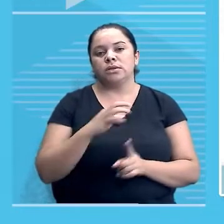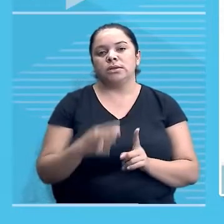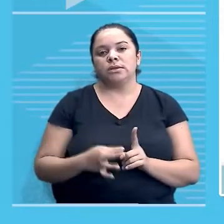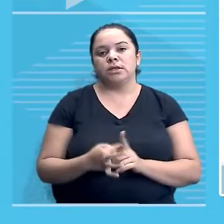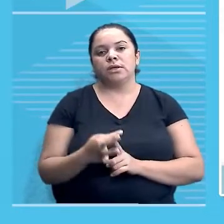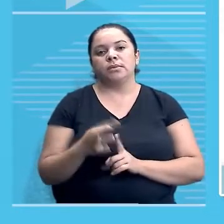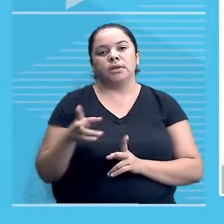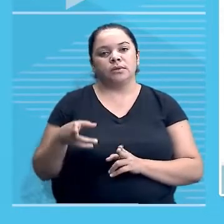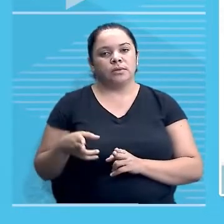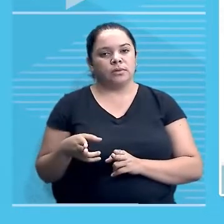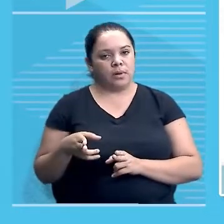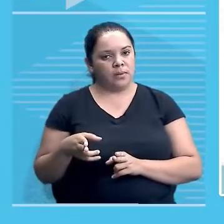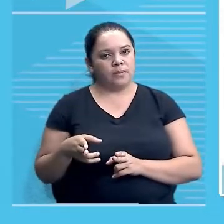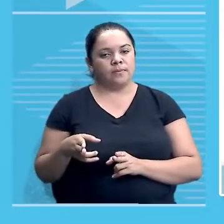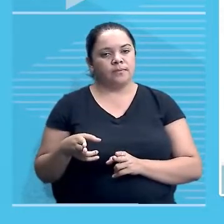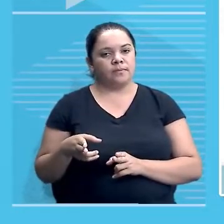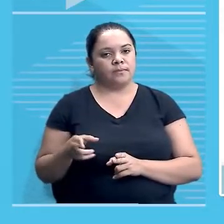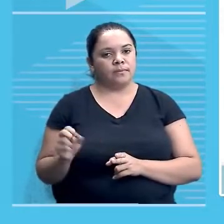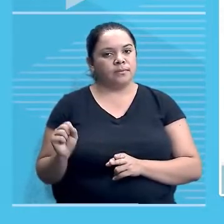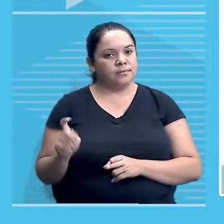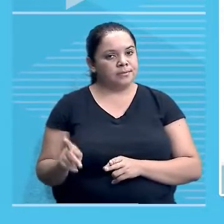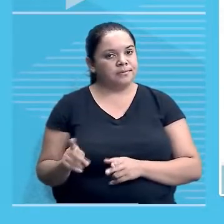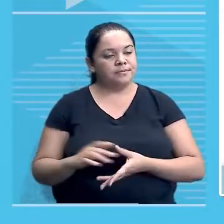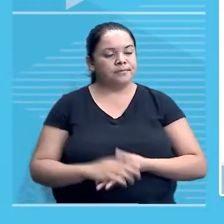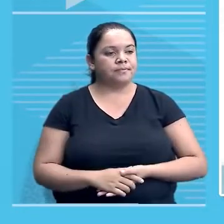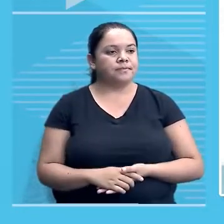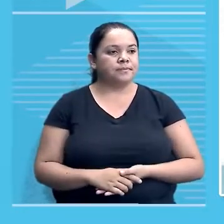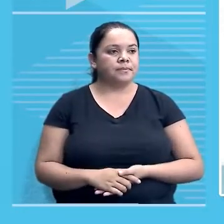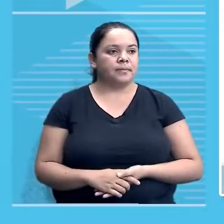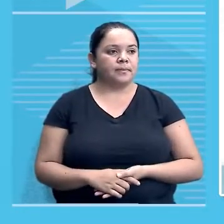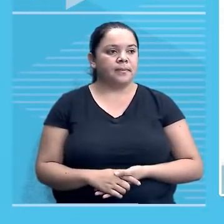Perfeito? Show de bola, jovens.